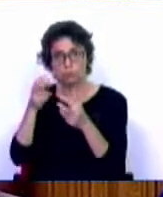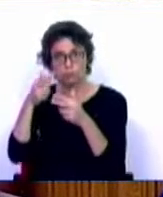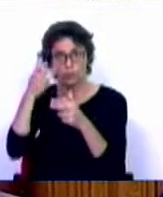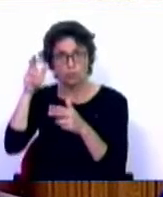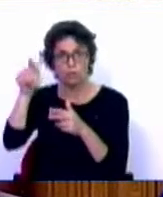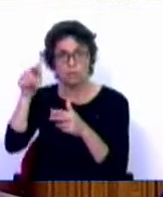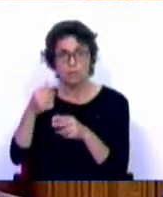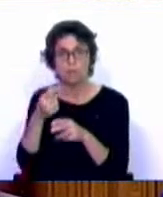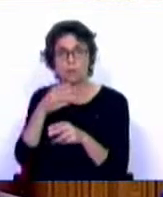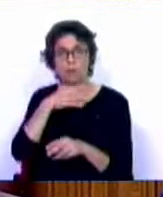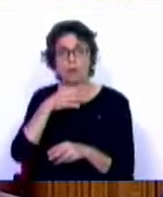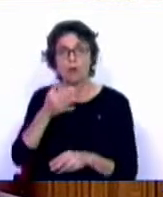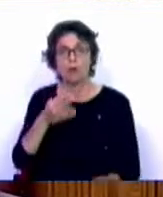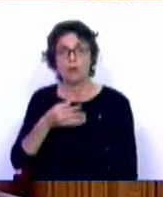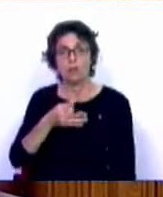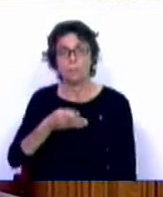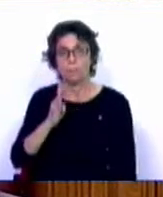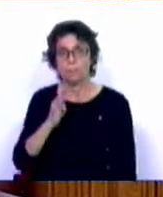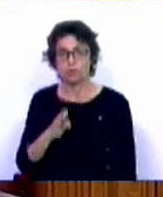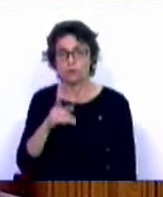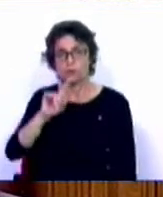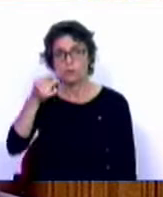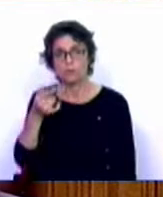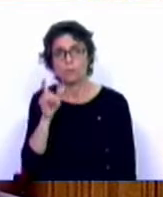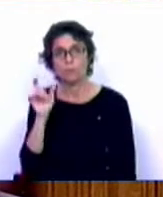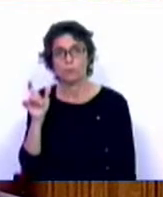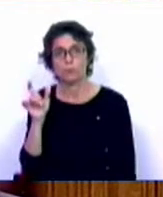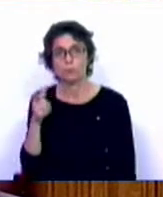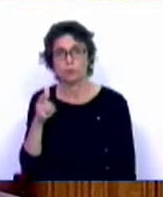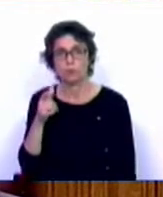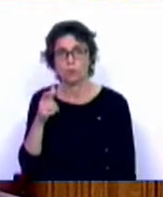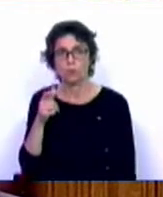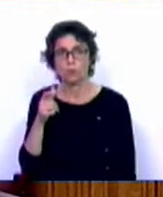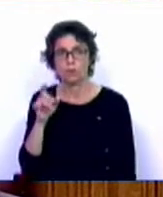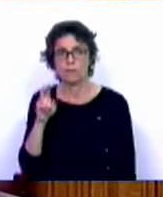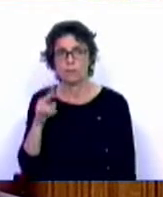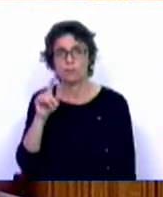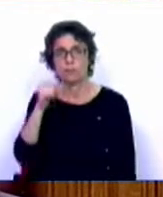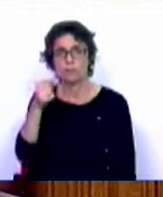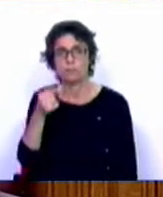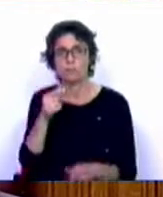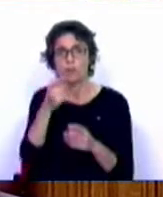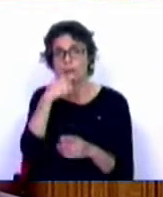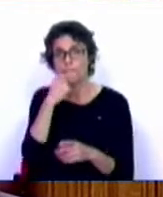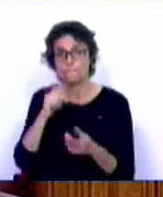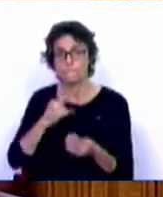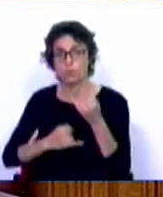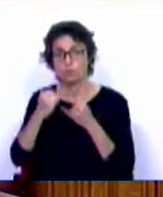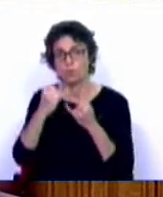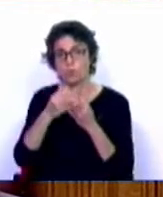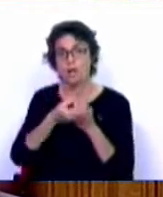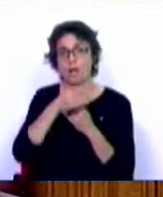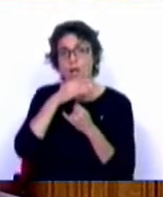passou para a PJ e para a Guarda Fiscal. Logo em maio, a PSP substituiu a PJ, que manifestamente não tinha condições